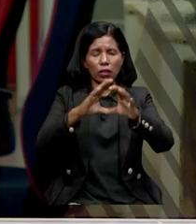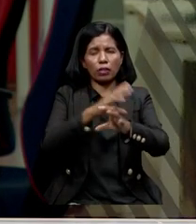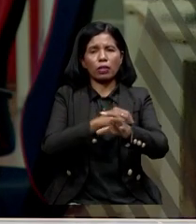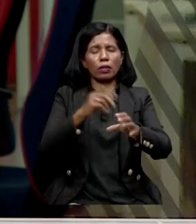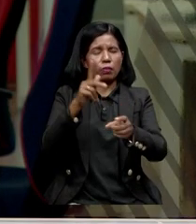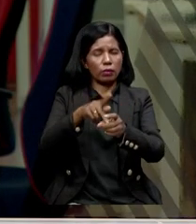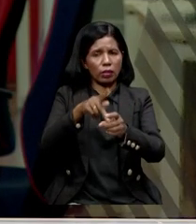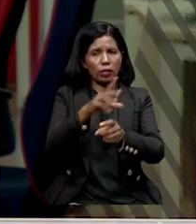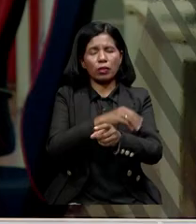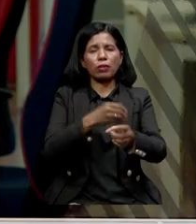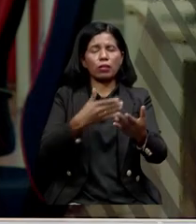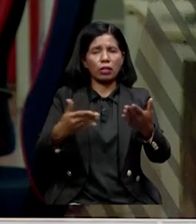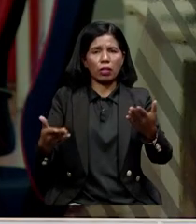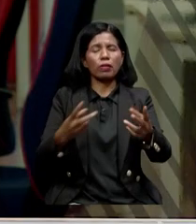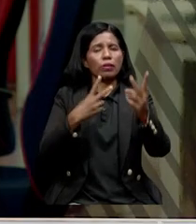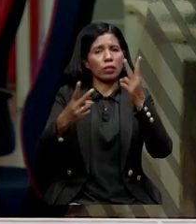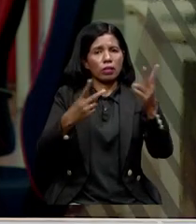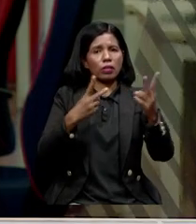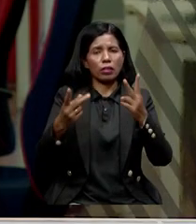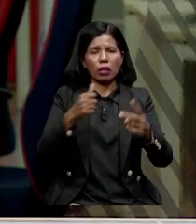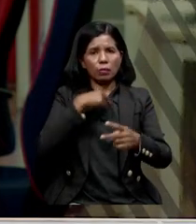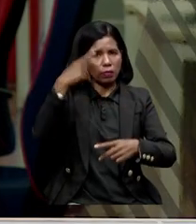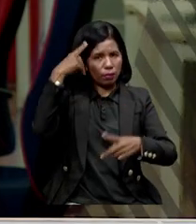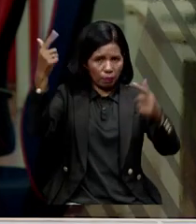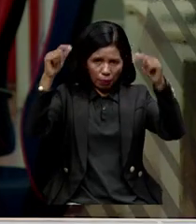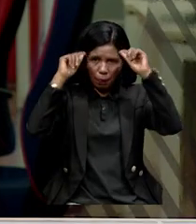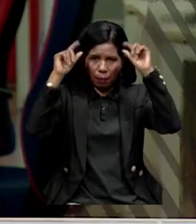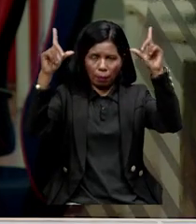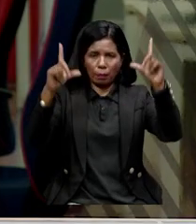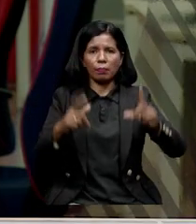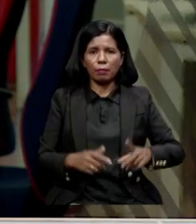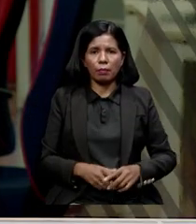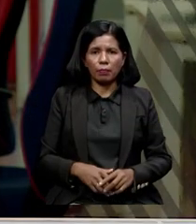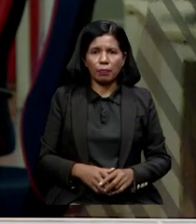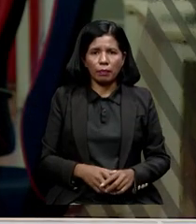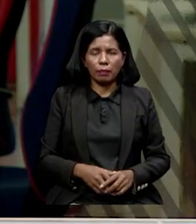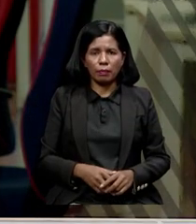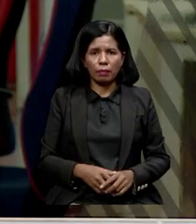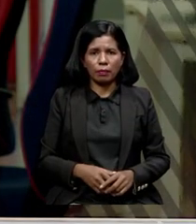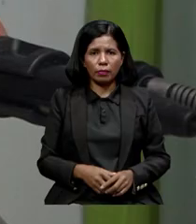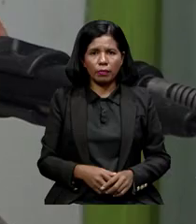equipamentos cardíacos durante a visita para Francisco e a Timor-Leste.